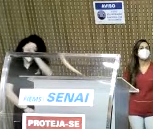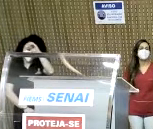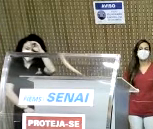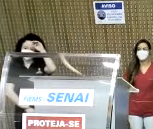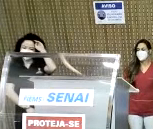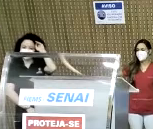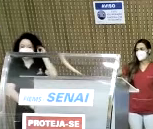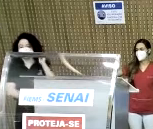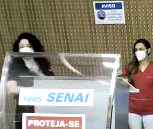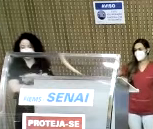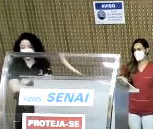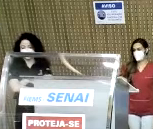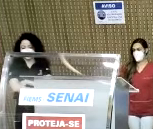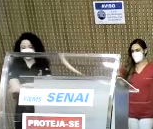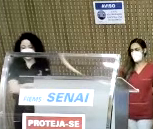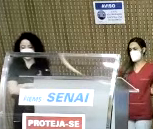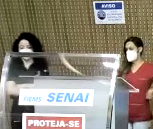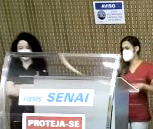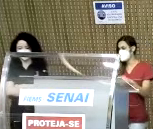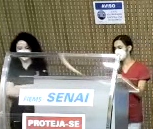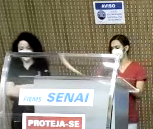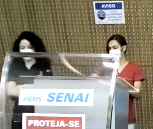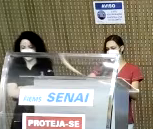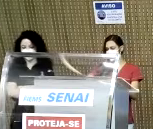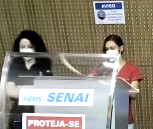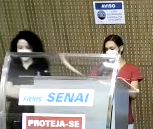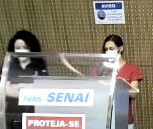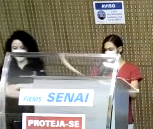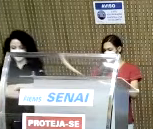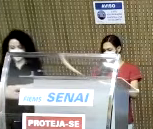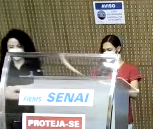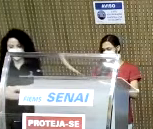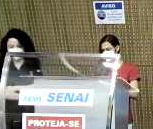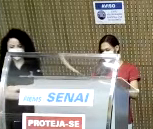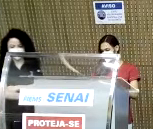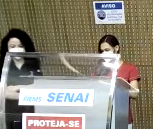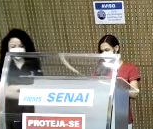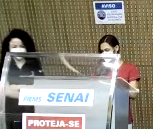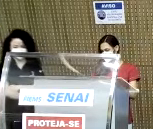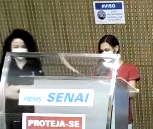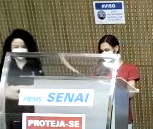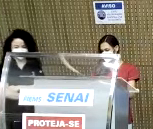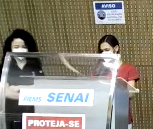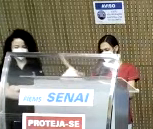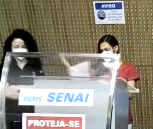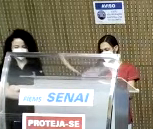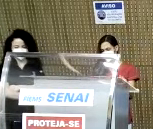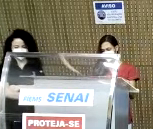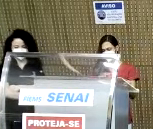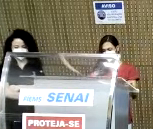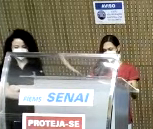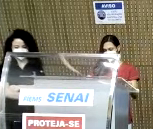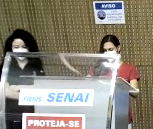Club. Uma foto da unidade, sujinha devido à última chuva, né? E com